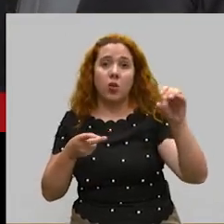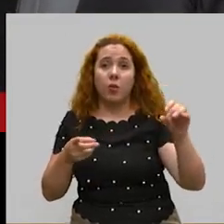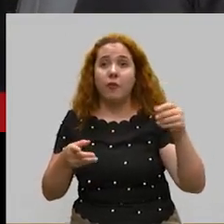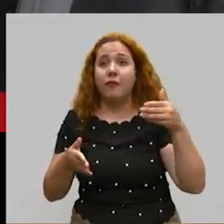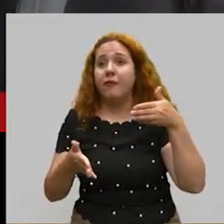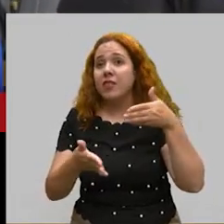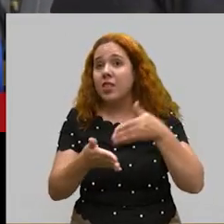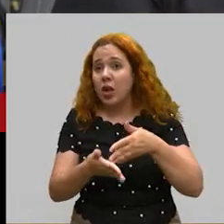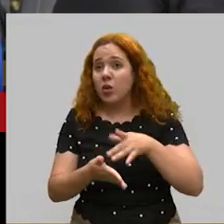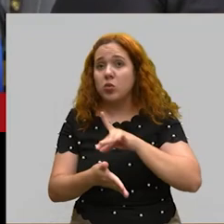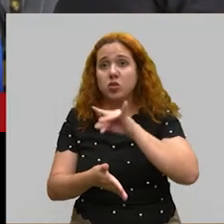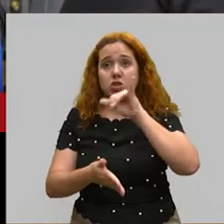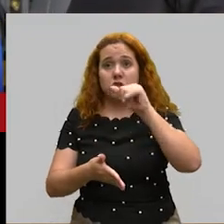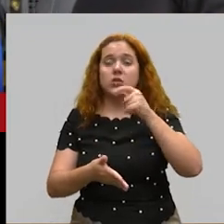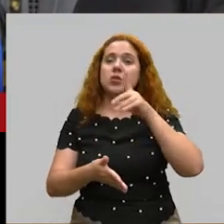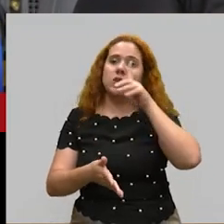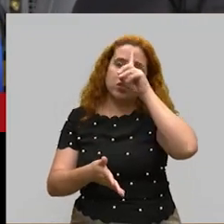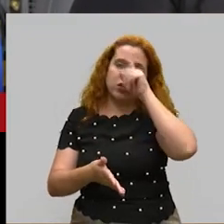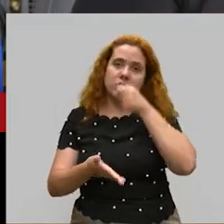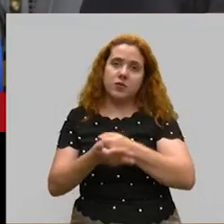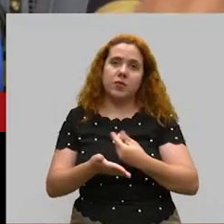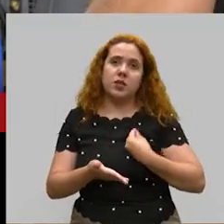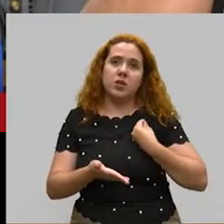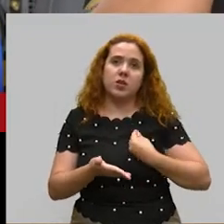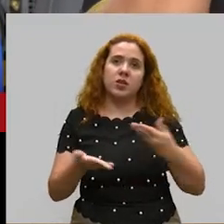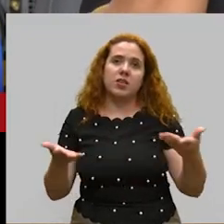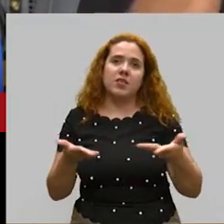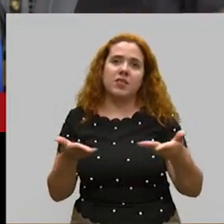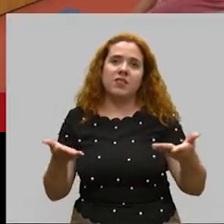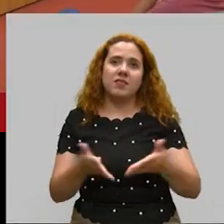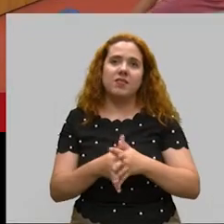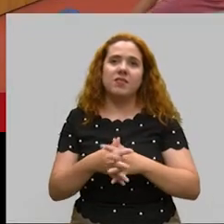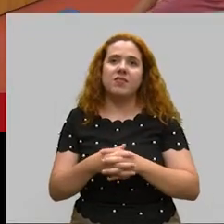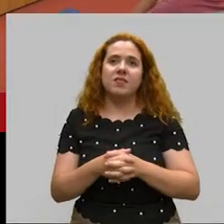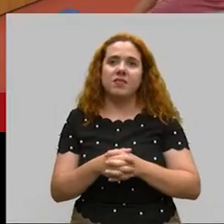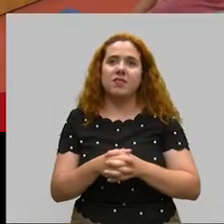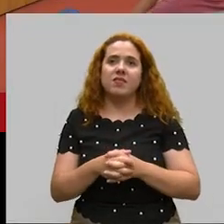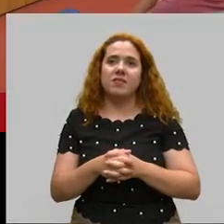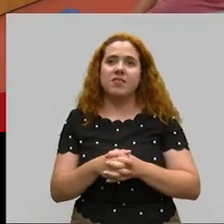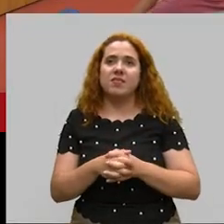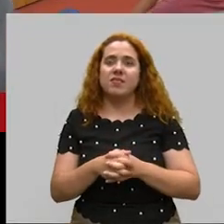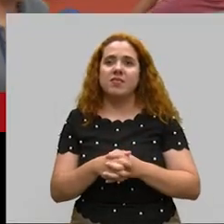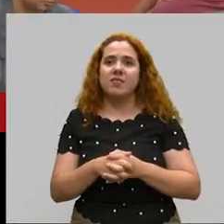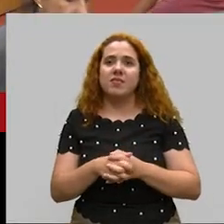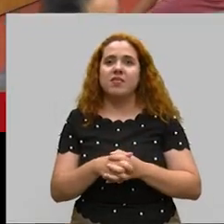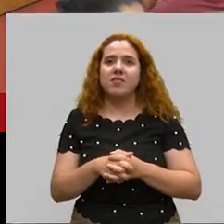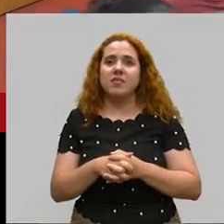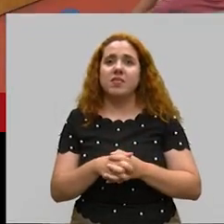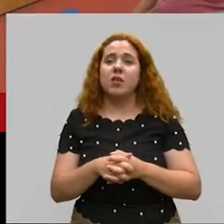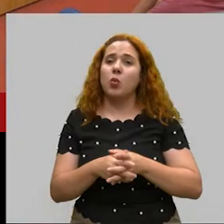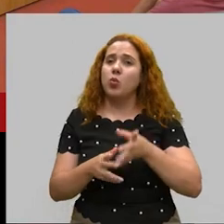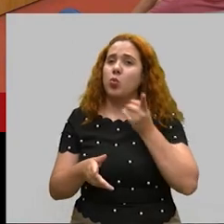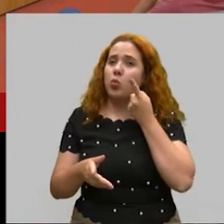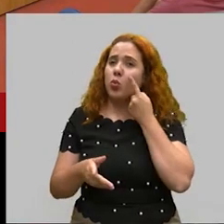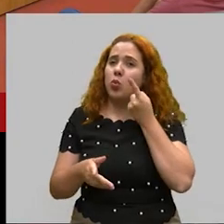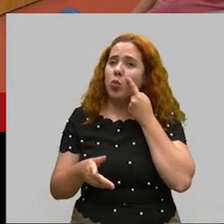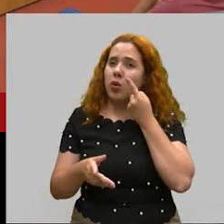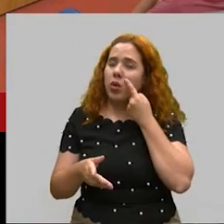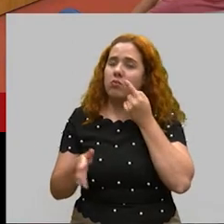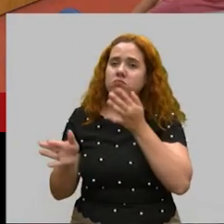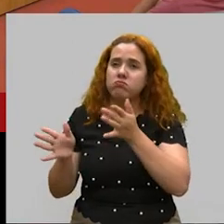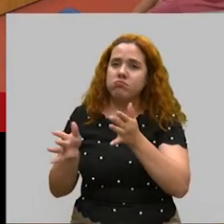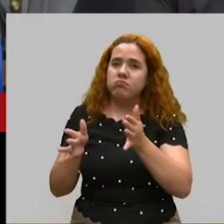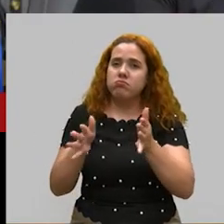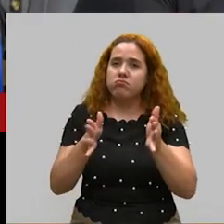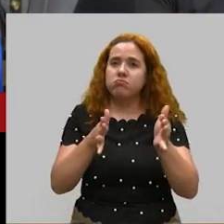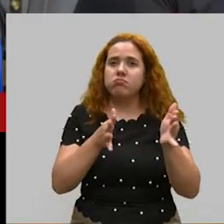estar presente no início Mas você já chegou at um tempo já já já já tem um tempo que eu já tenho a acompanhado assim que terminou a agenda